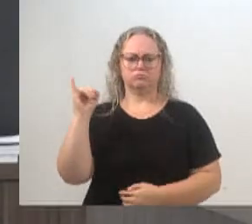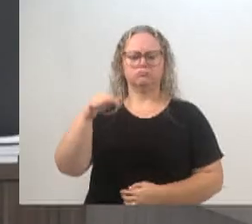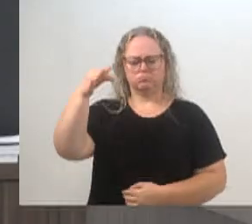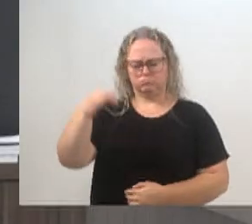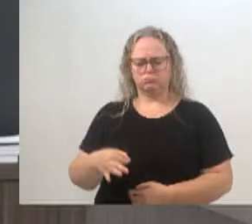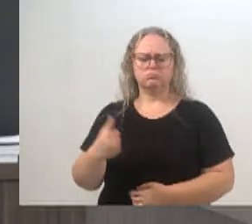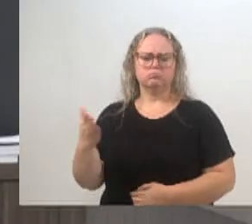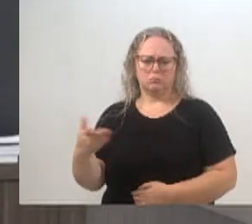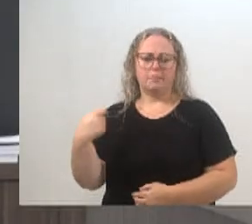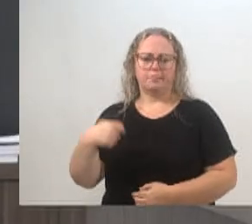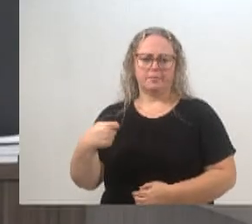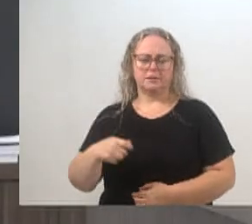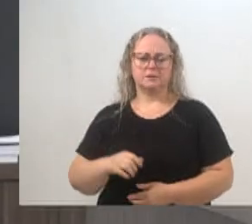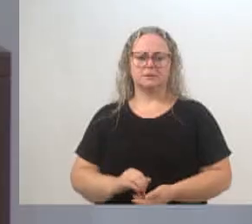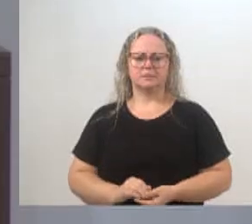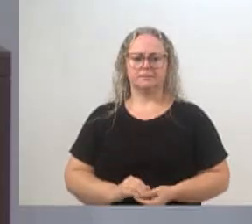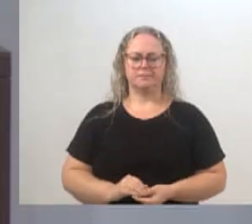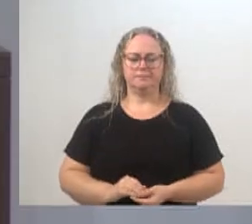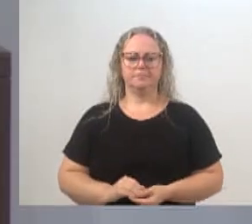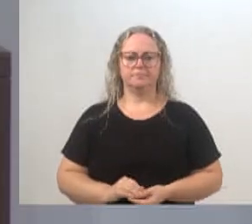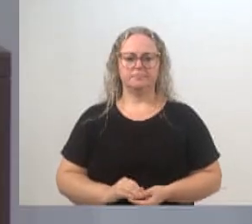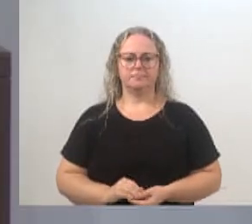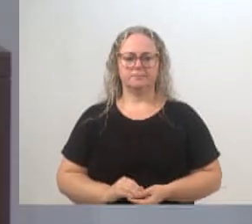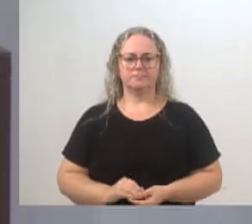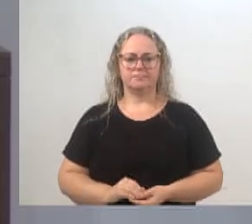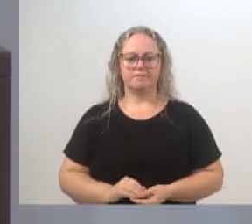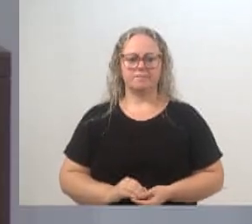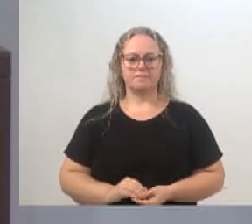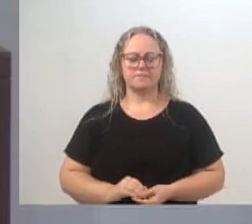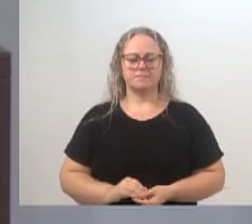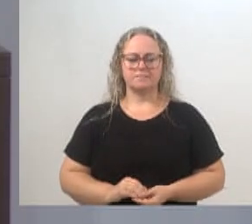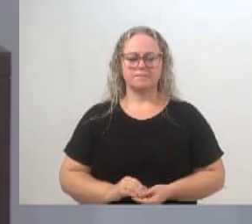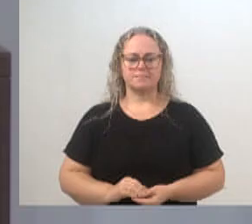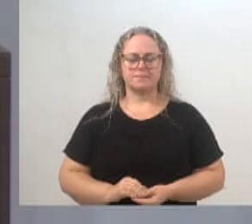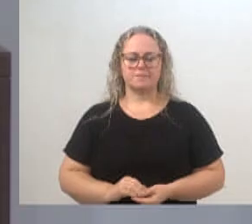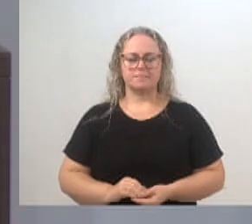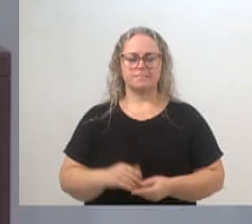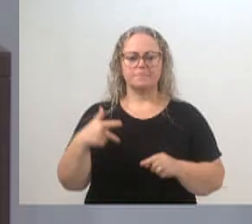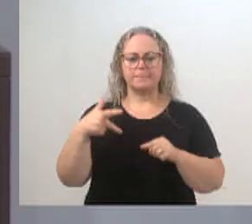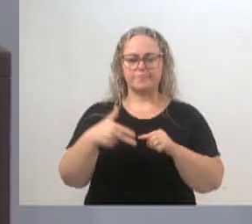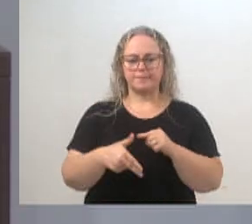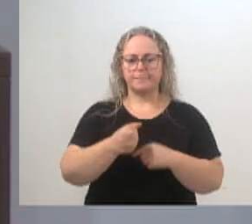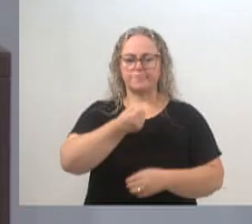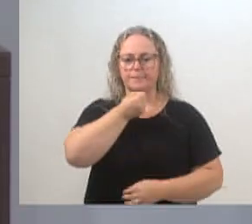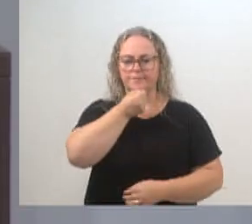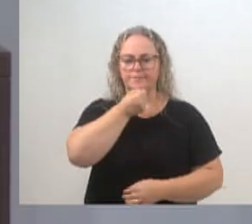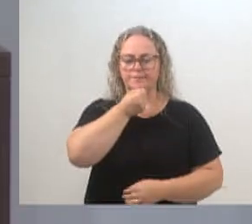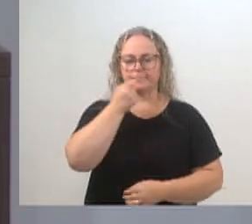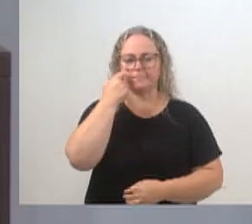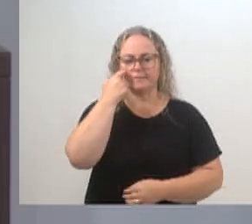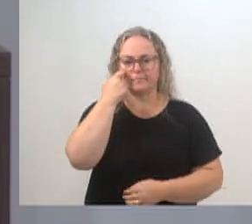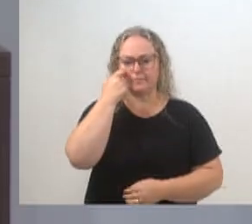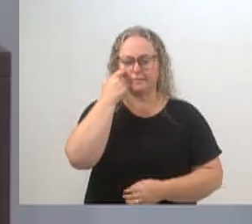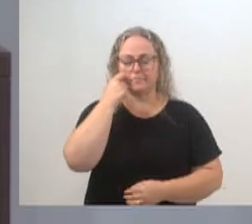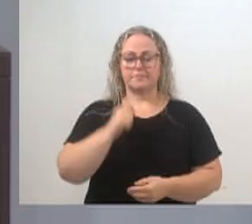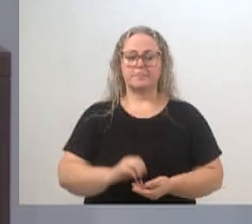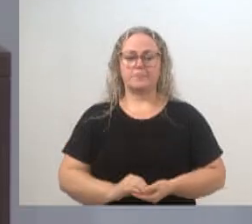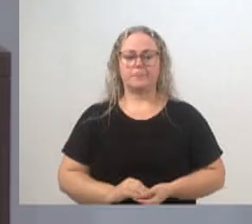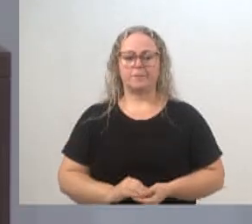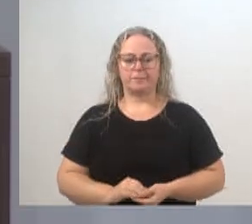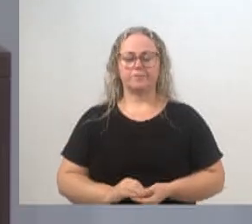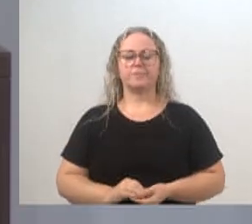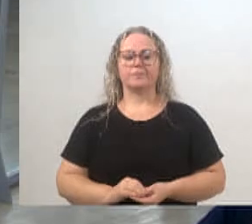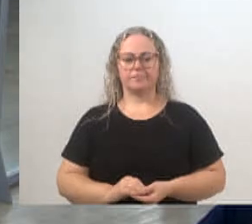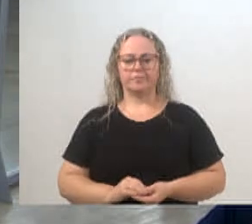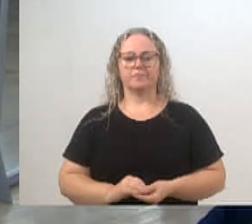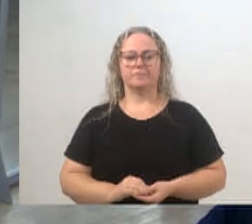certeza seria muito lucrativo para o Blumenau, mas tem que parar de ficar vinculando o orçamento dos municípios e constranger os municípios. Também concedida